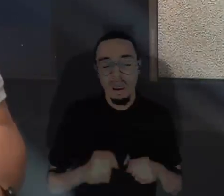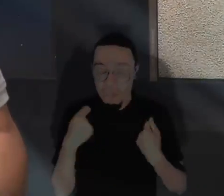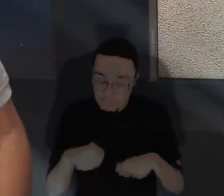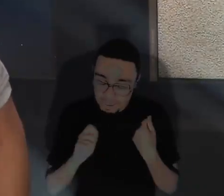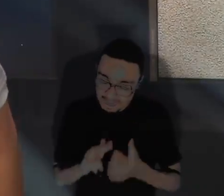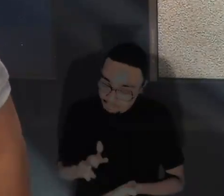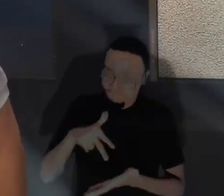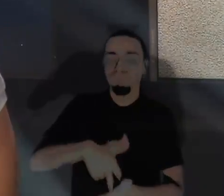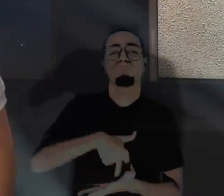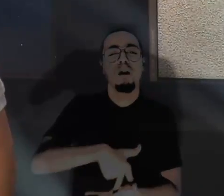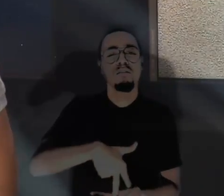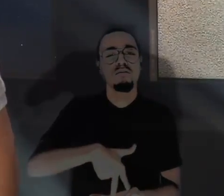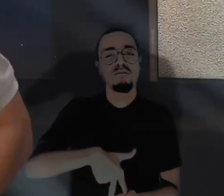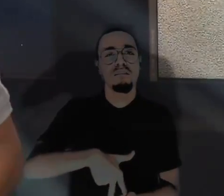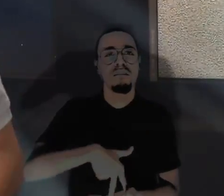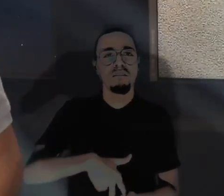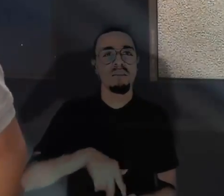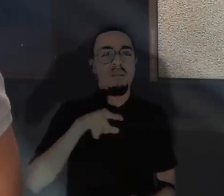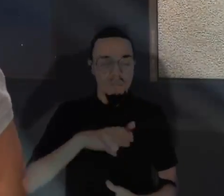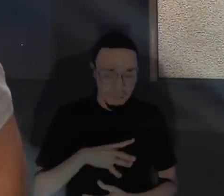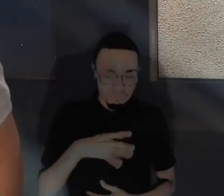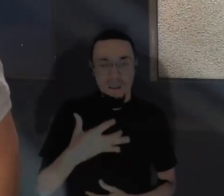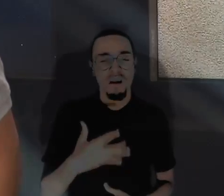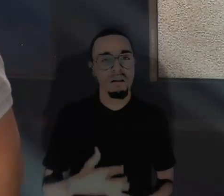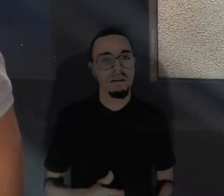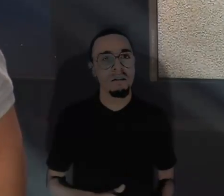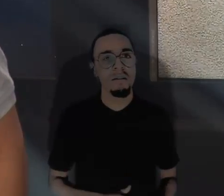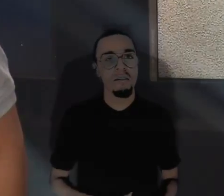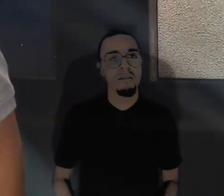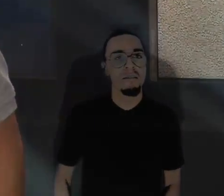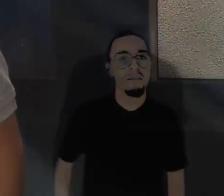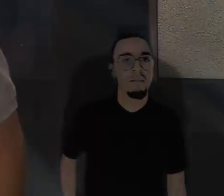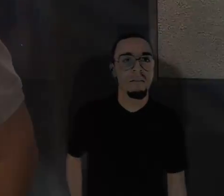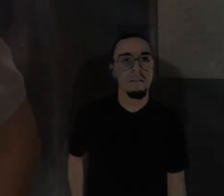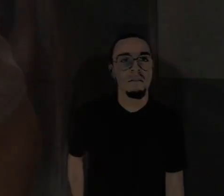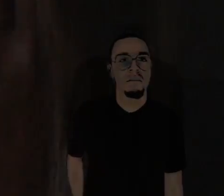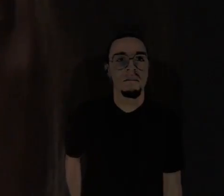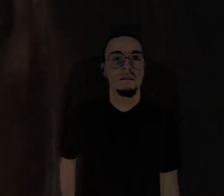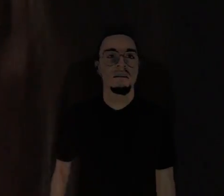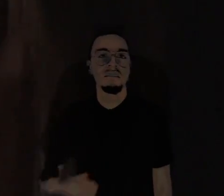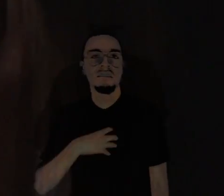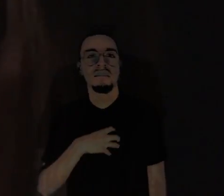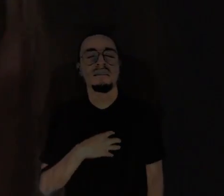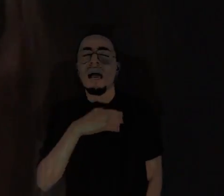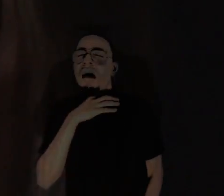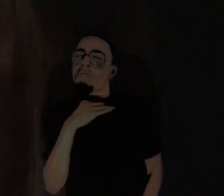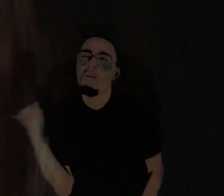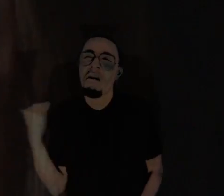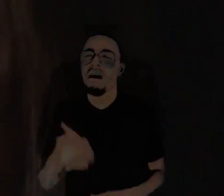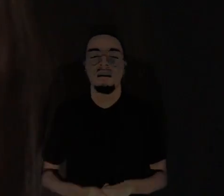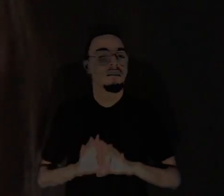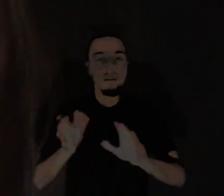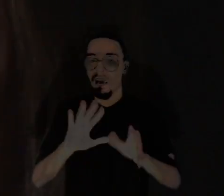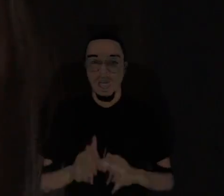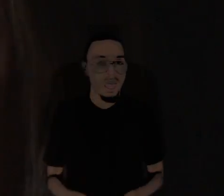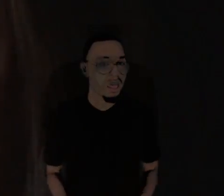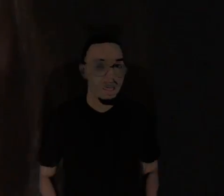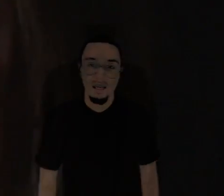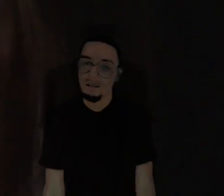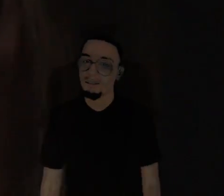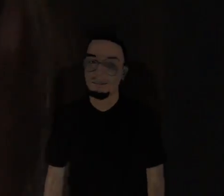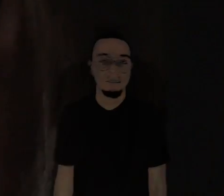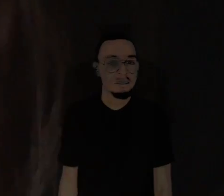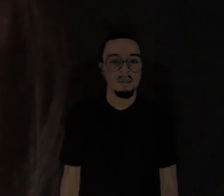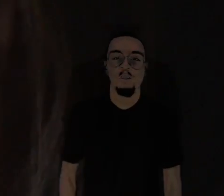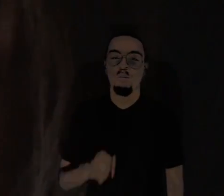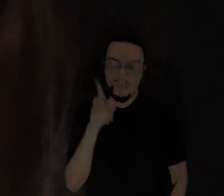Eu sou contigo, homem valente. Se posiciona. Mas vai morrer, mas deixa morrer. O teu chamado é a única